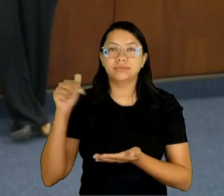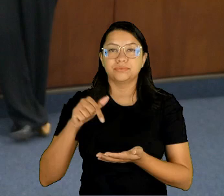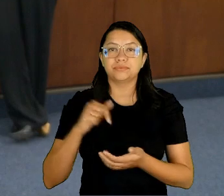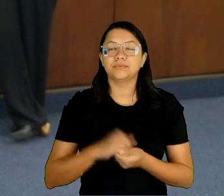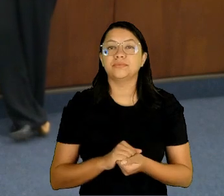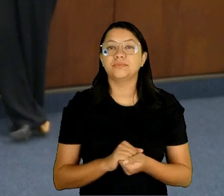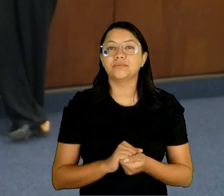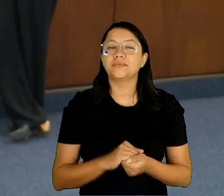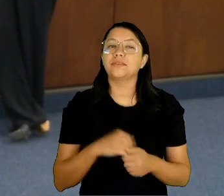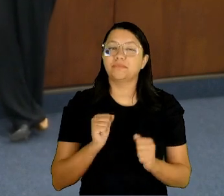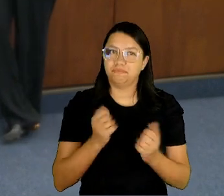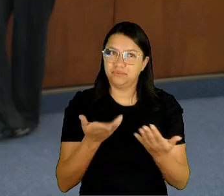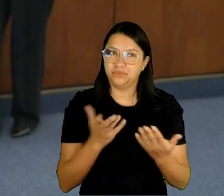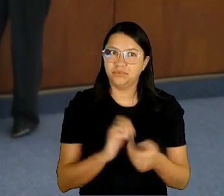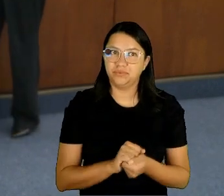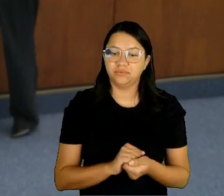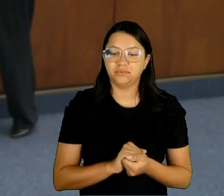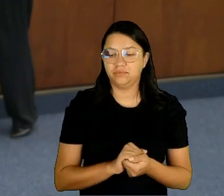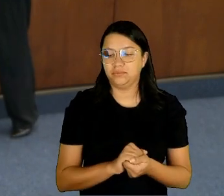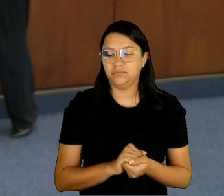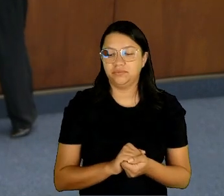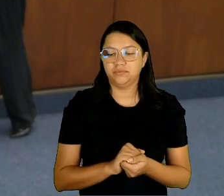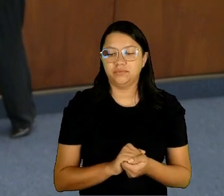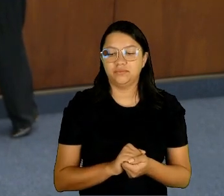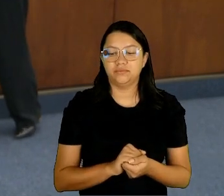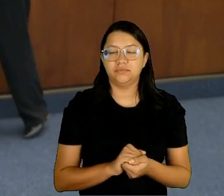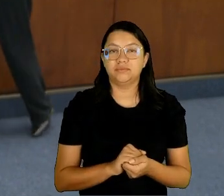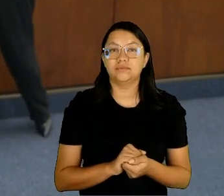novo. Então, com a palavra.